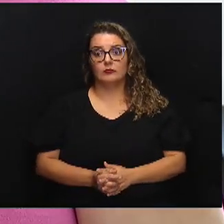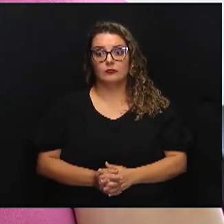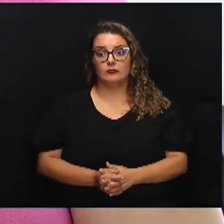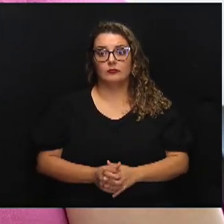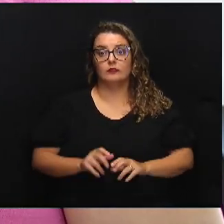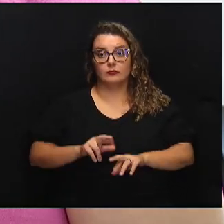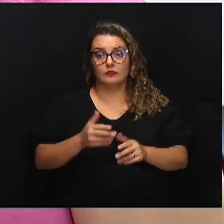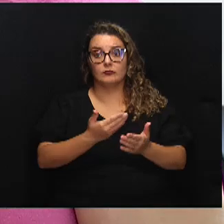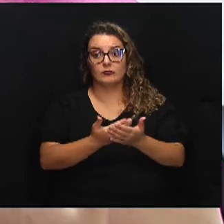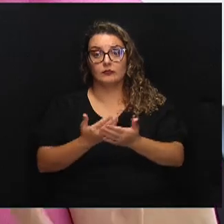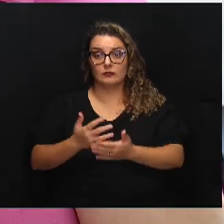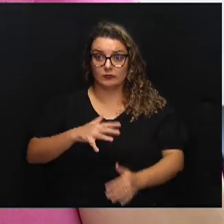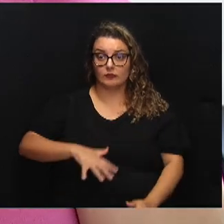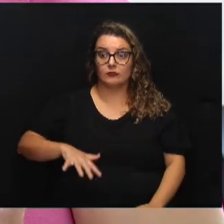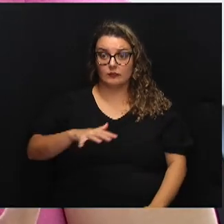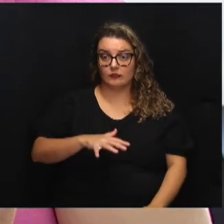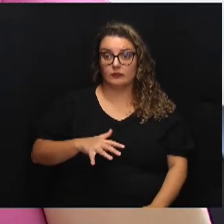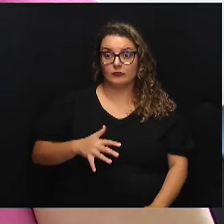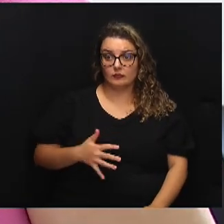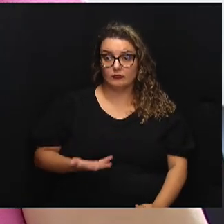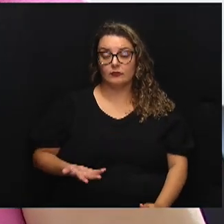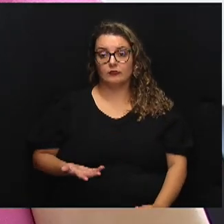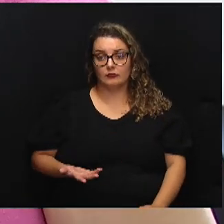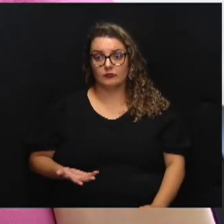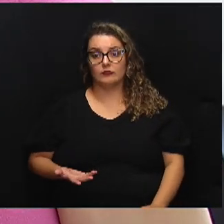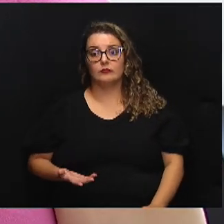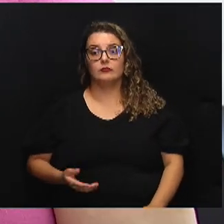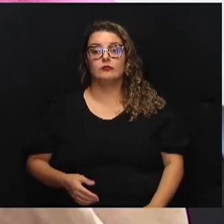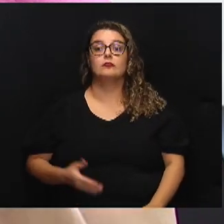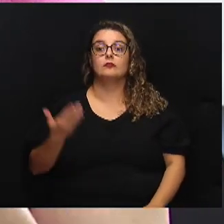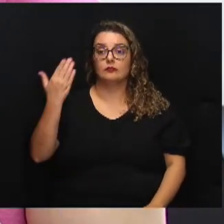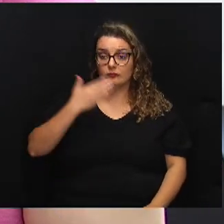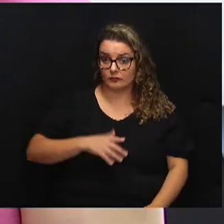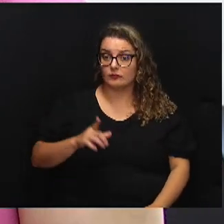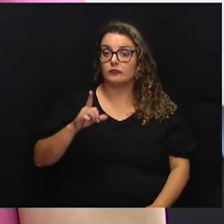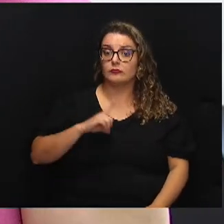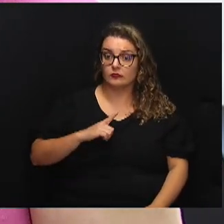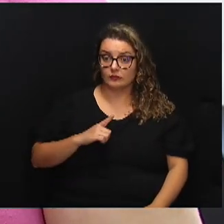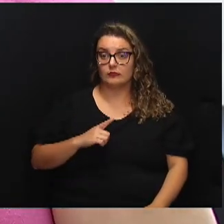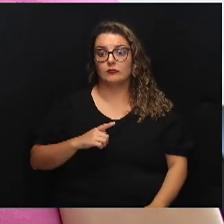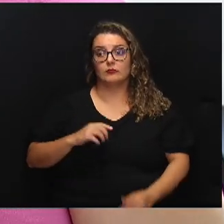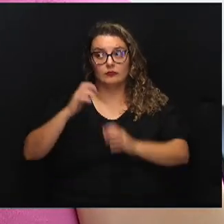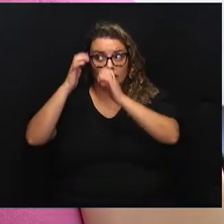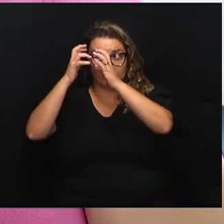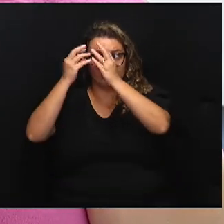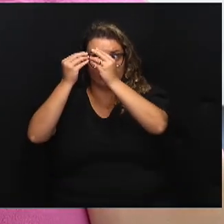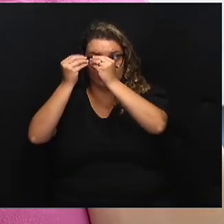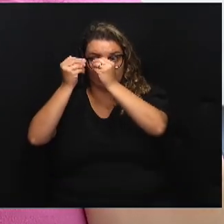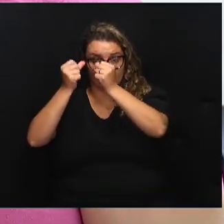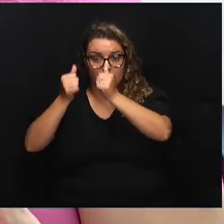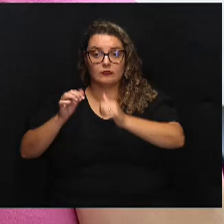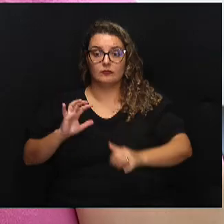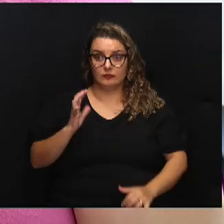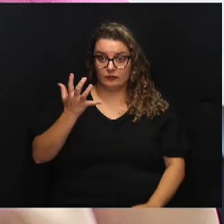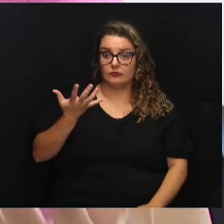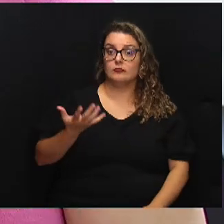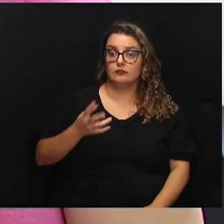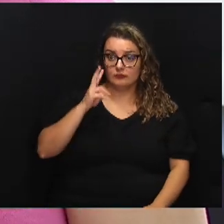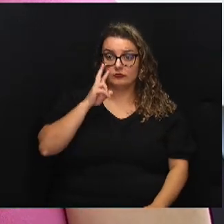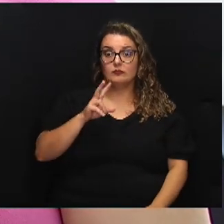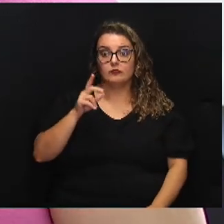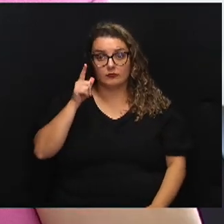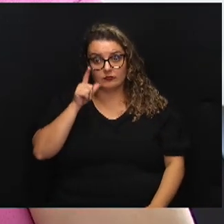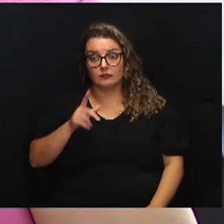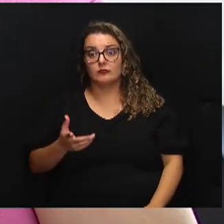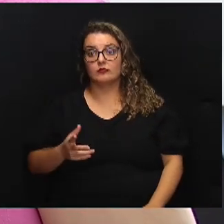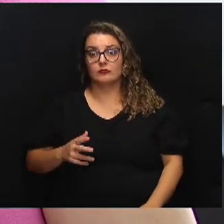estudo nessa área, comprovando que realmente isso existe. Existe uma neurodegeneração no cérebro, né? A gente consegue ver até em imagens,